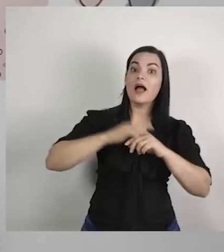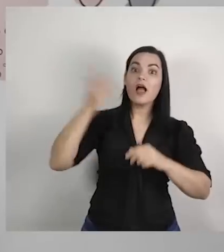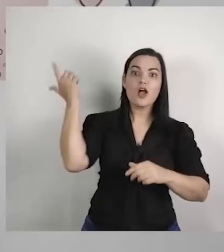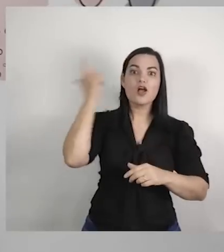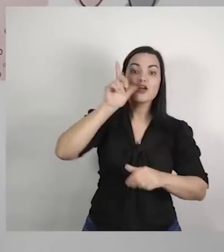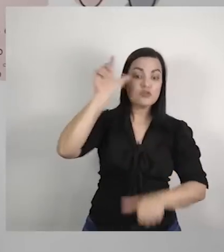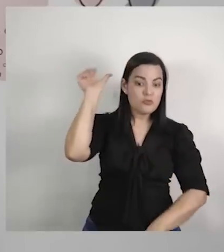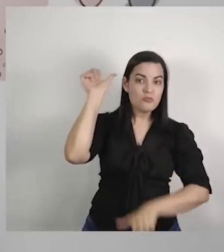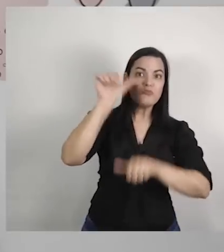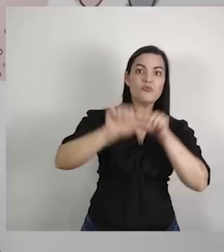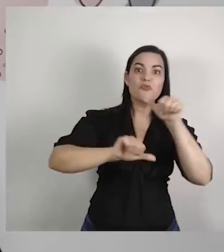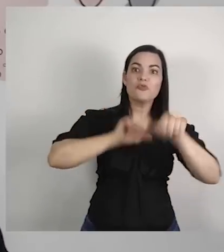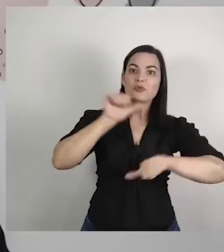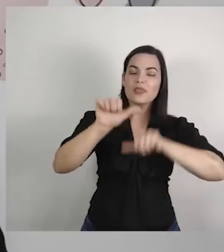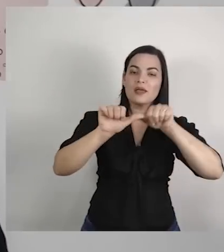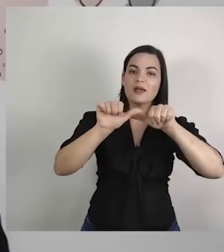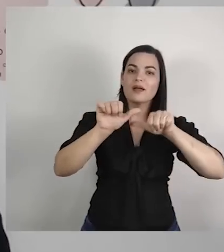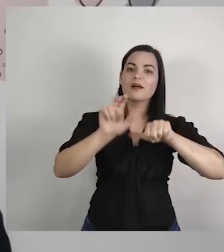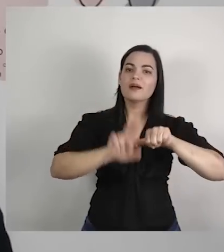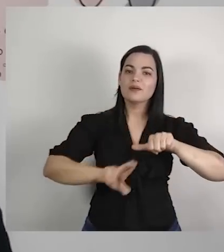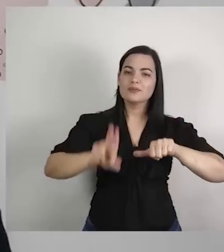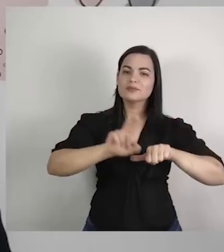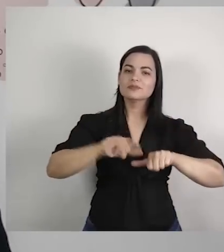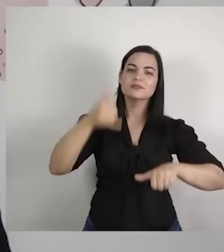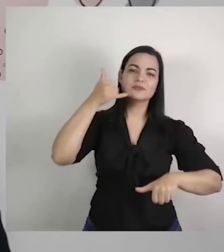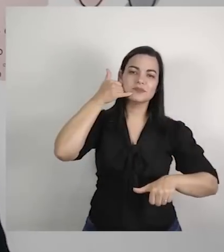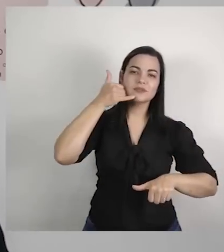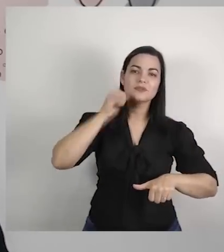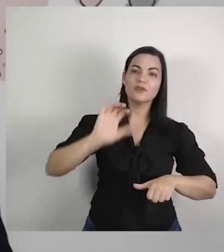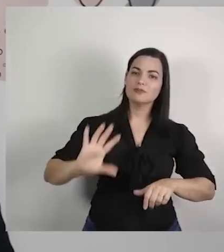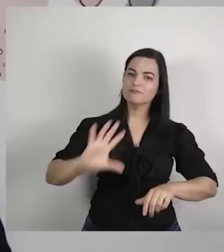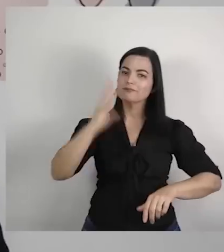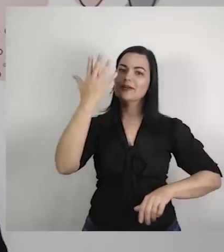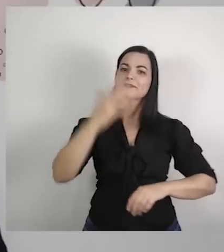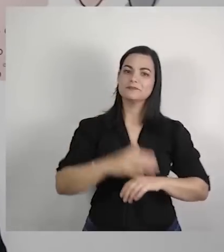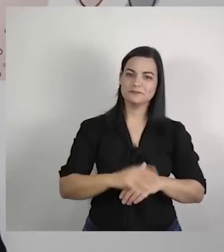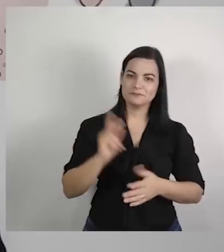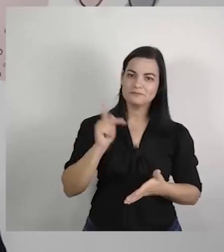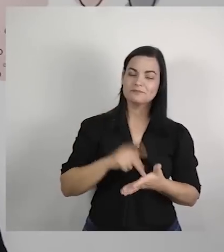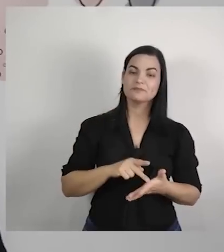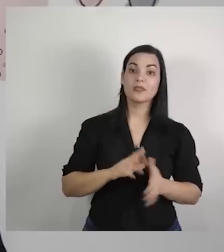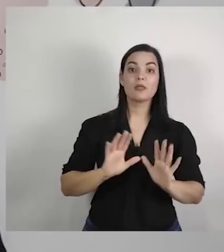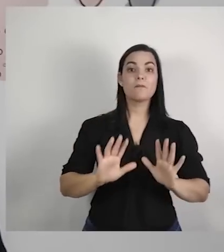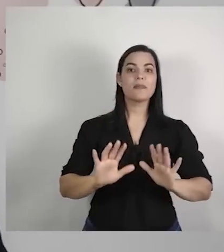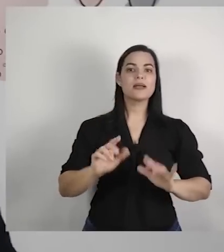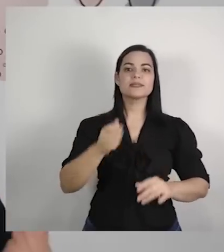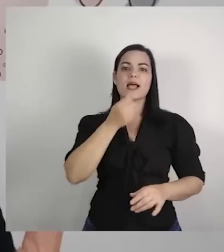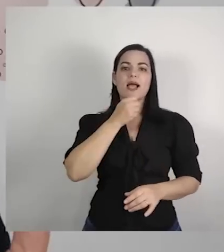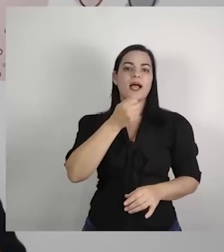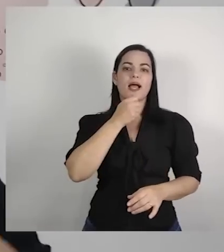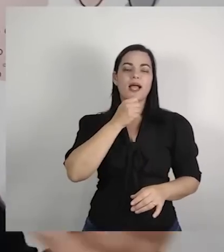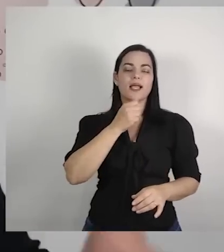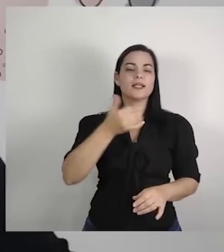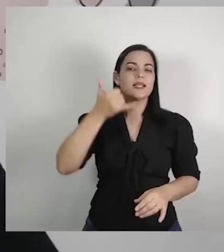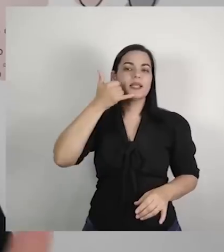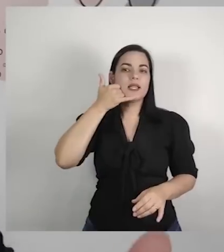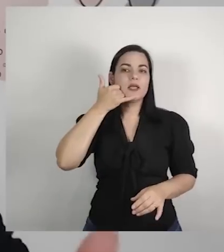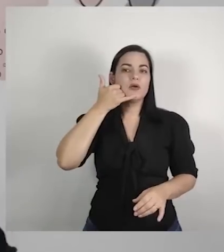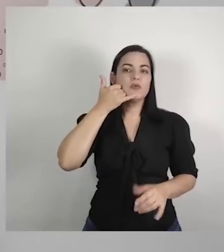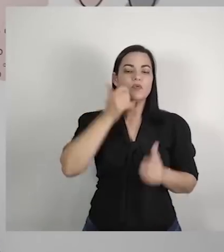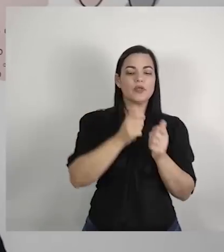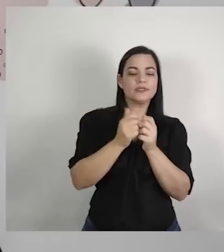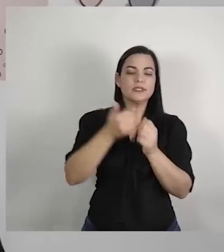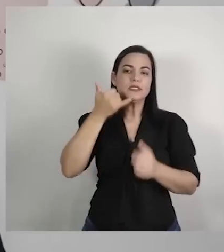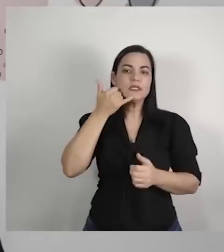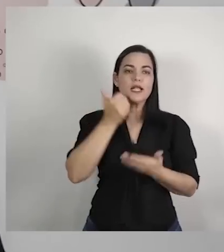de comunicação utilizando os telefones aconteceu. Mas ainda assim não era o telefone móvel, esse que você pode